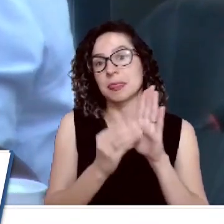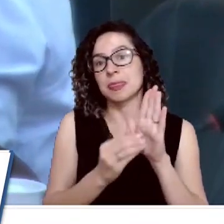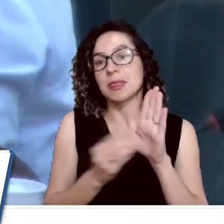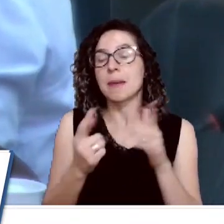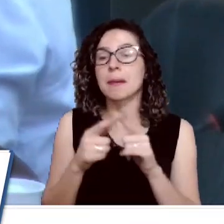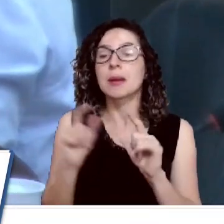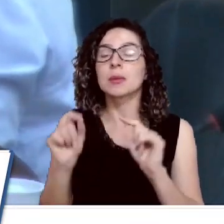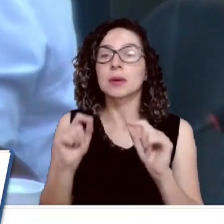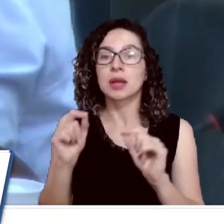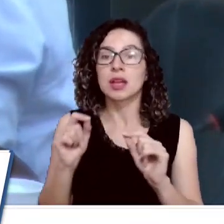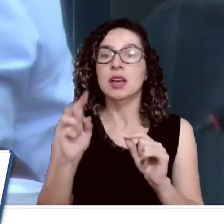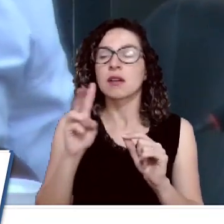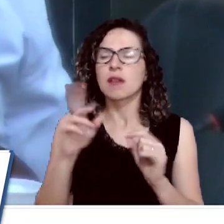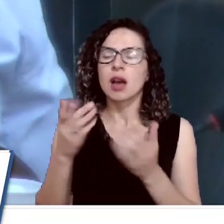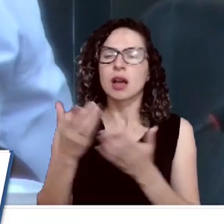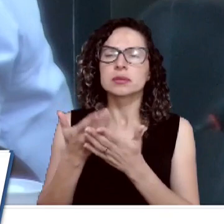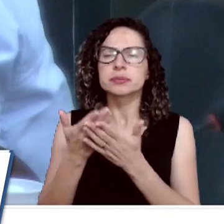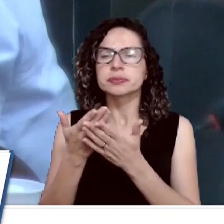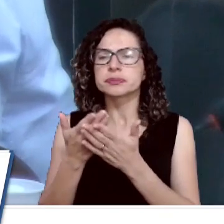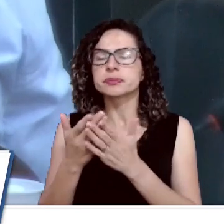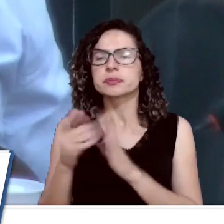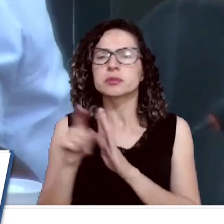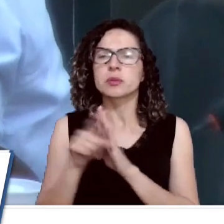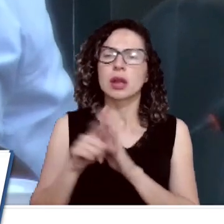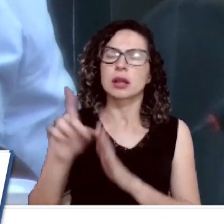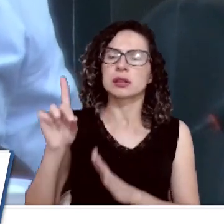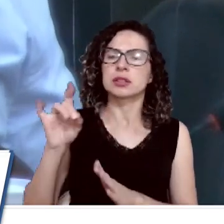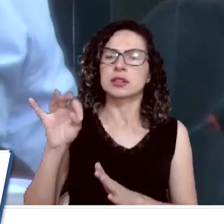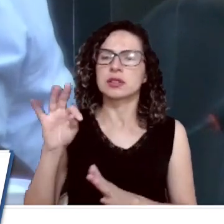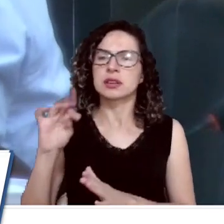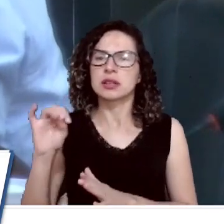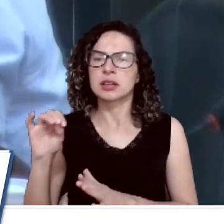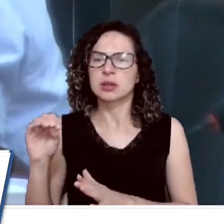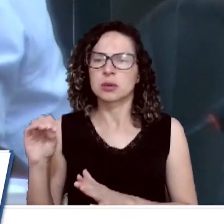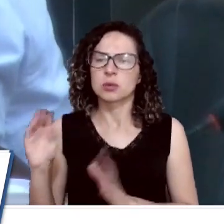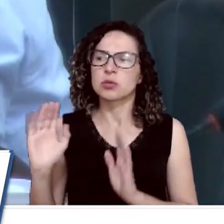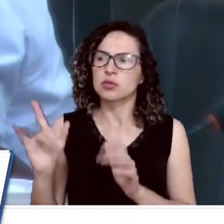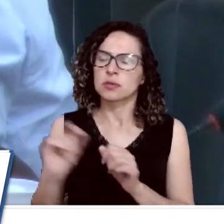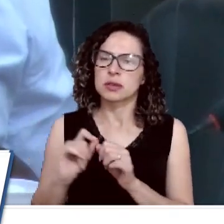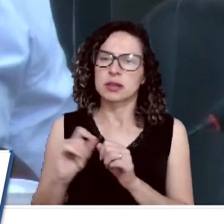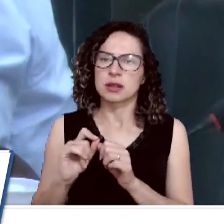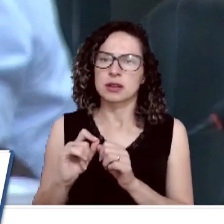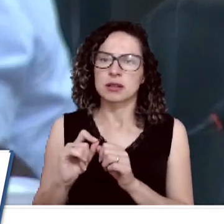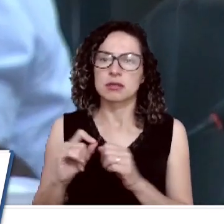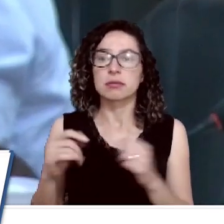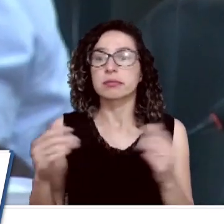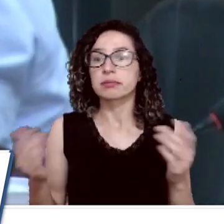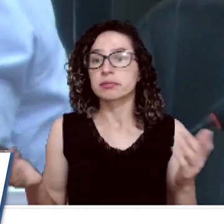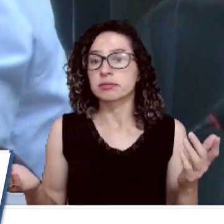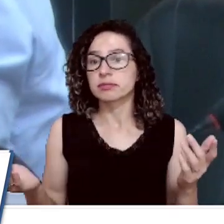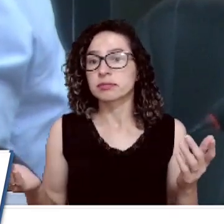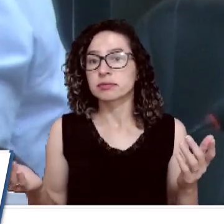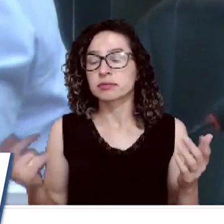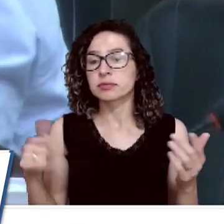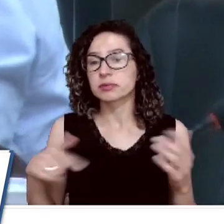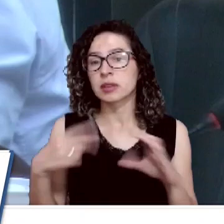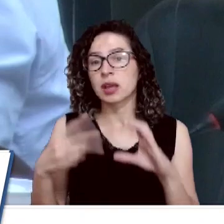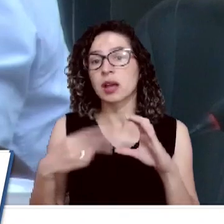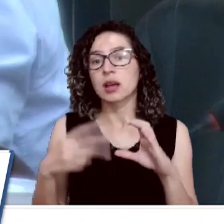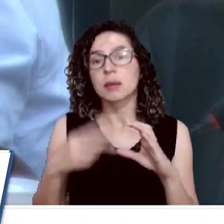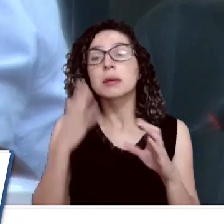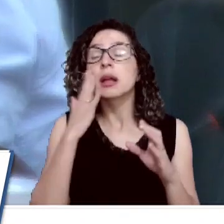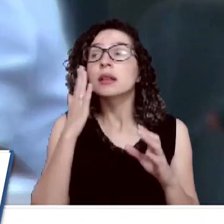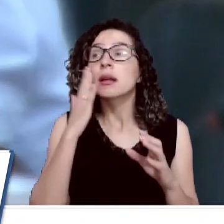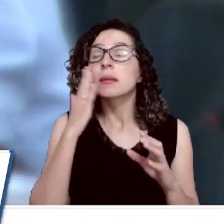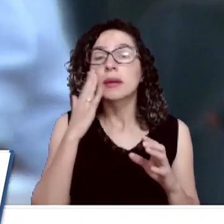está sendo feito estudo lá no distrito, né, foi feito. Essa casa de leis precisa saber